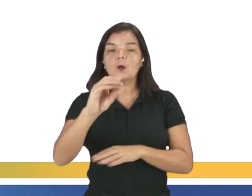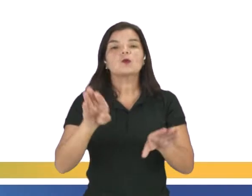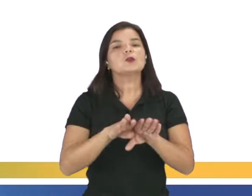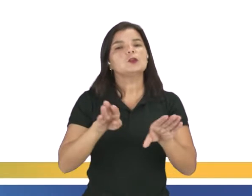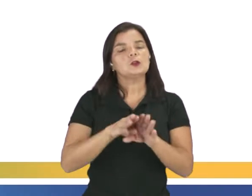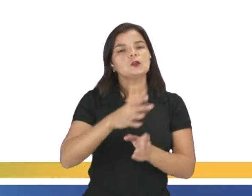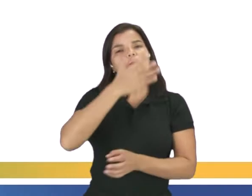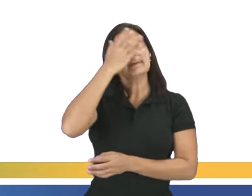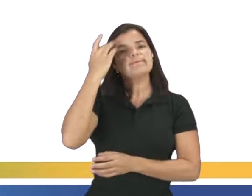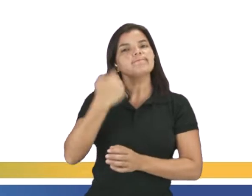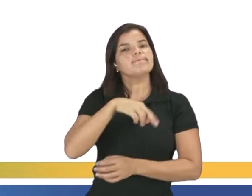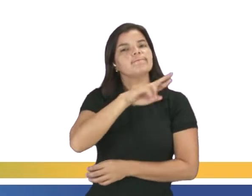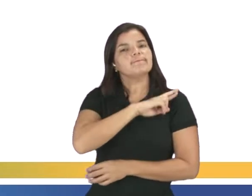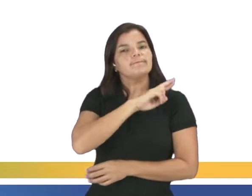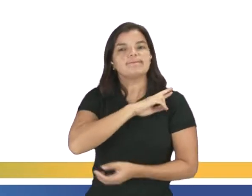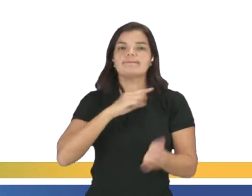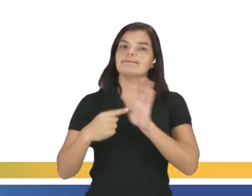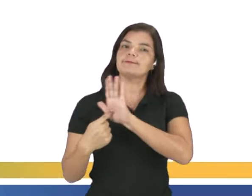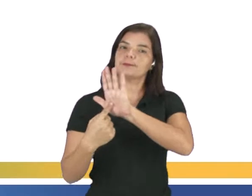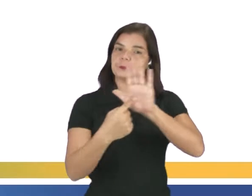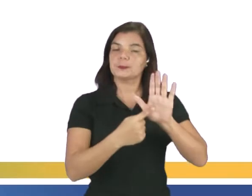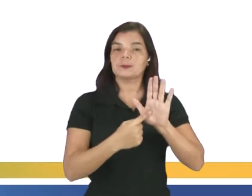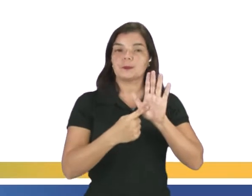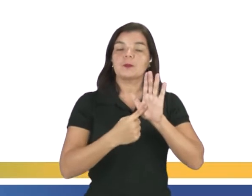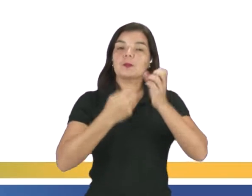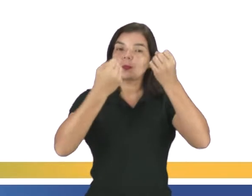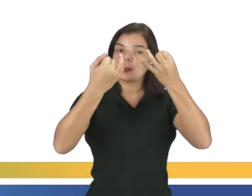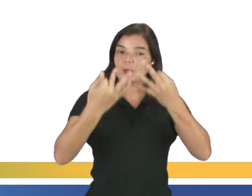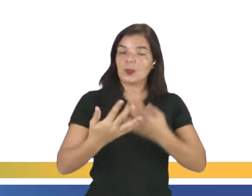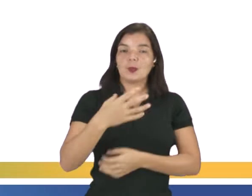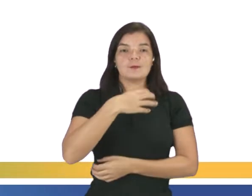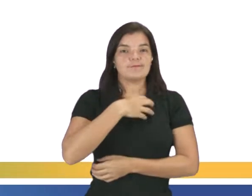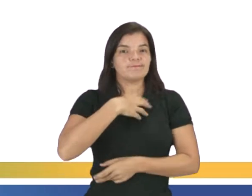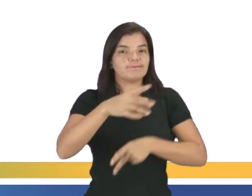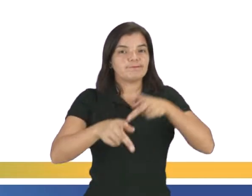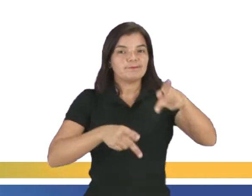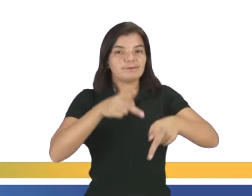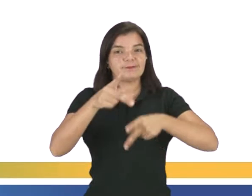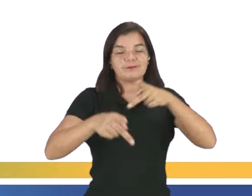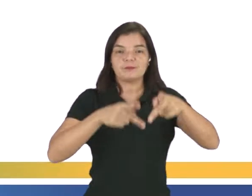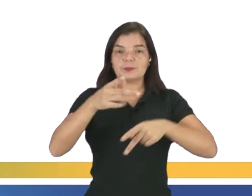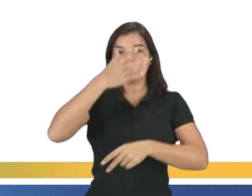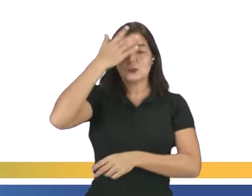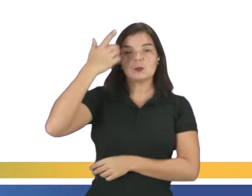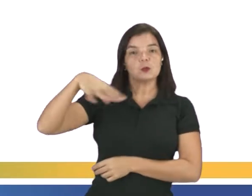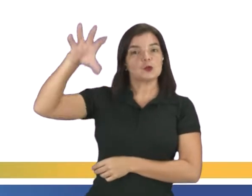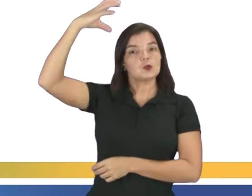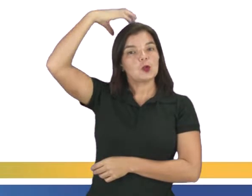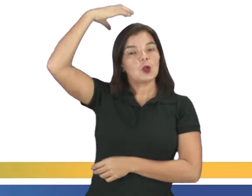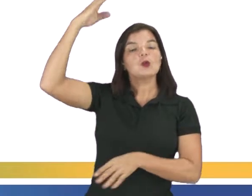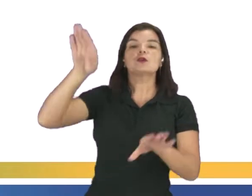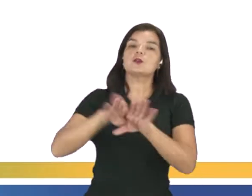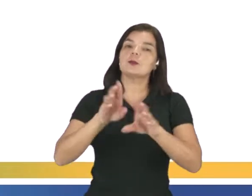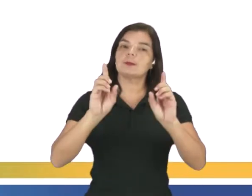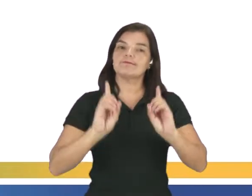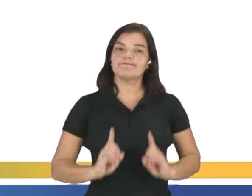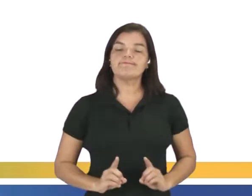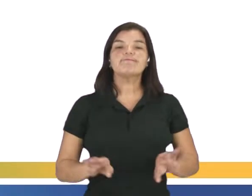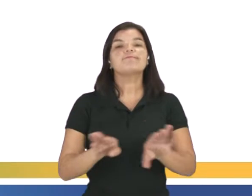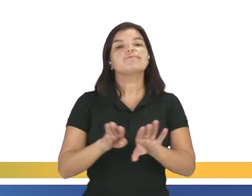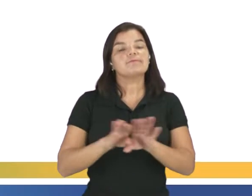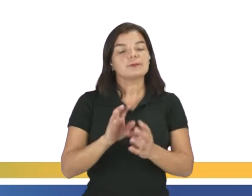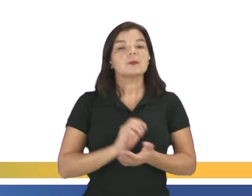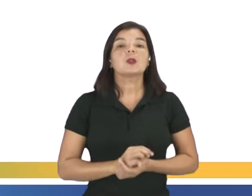tinham como função representar os comentários e a reação do povo perante os nobres e os deuses. Havia, sim,